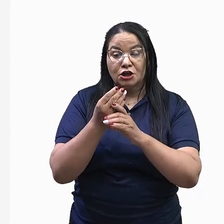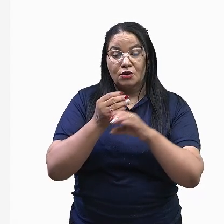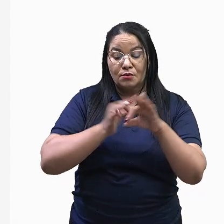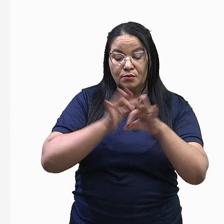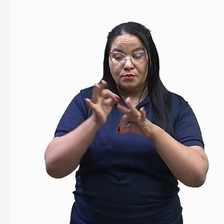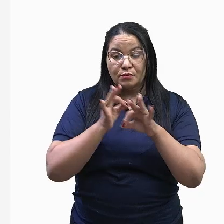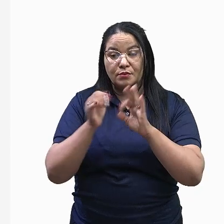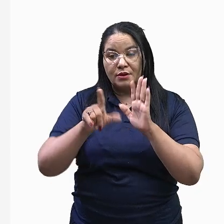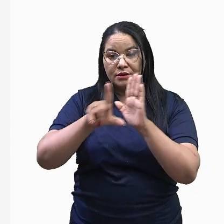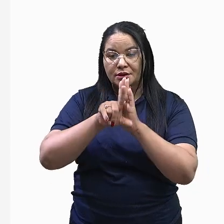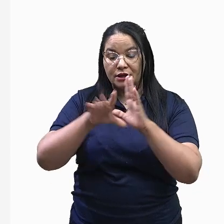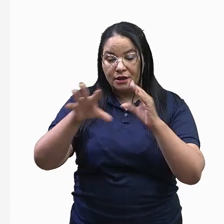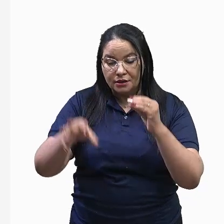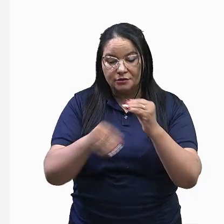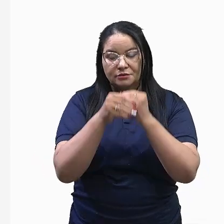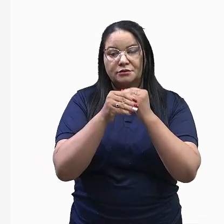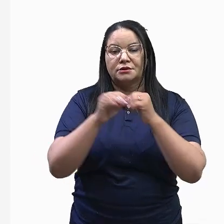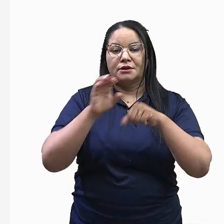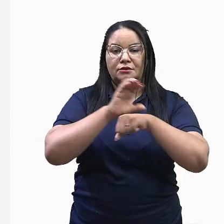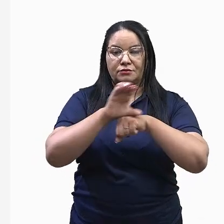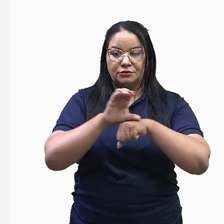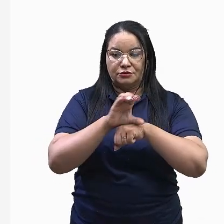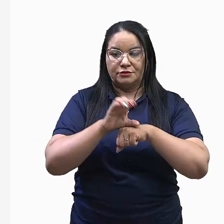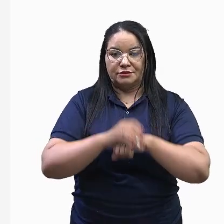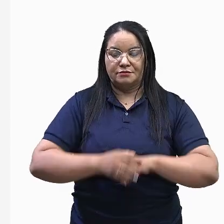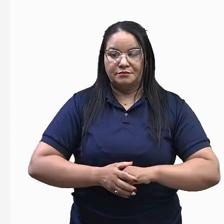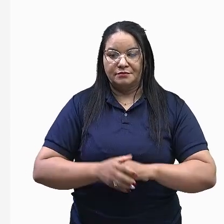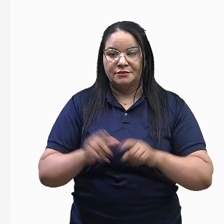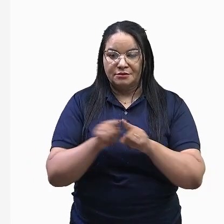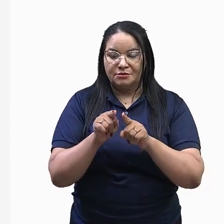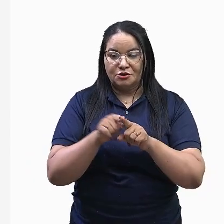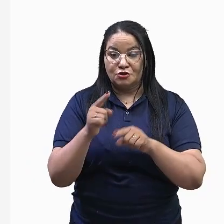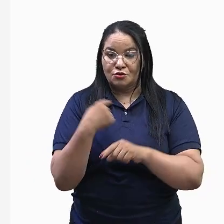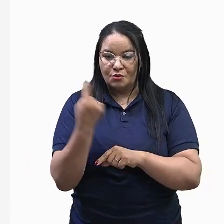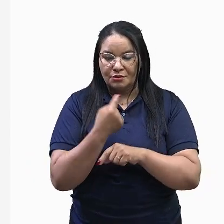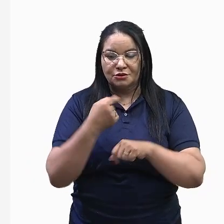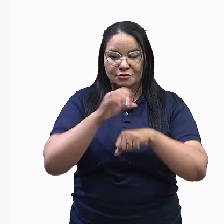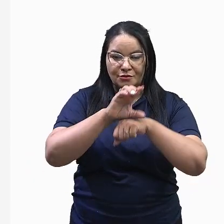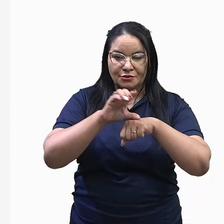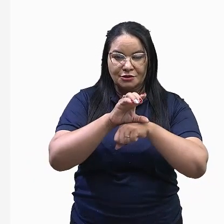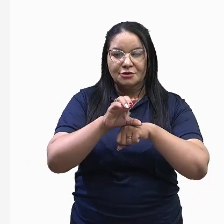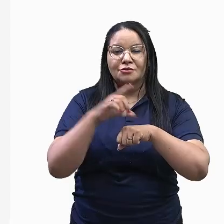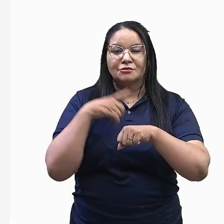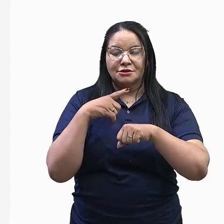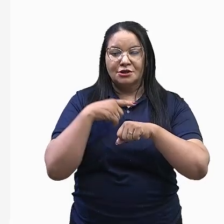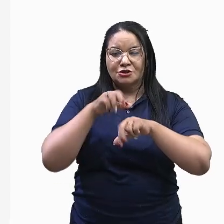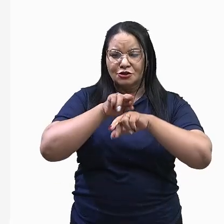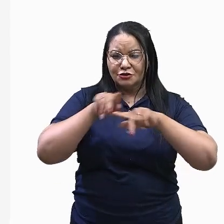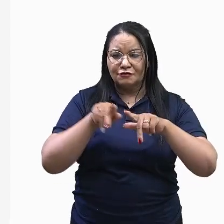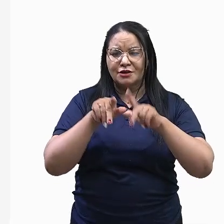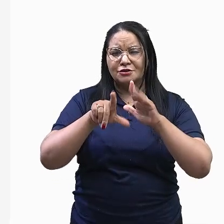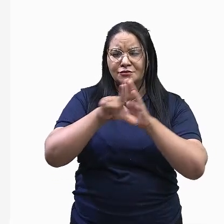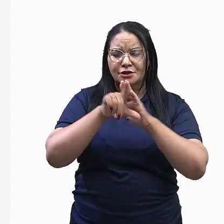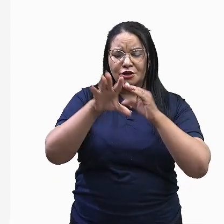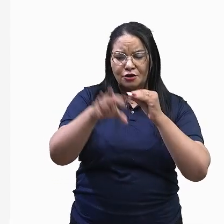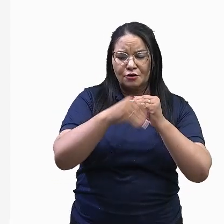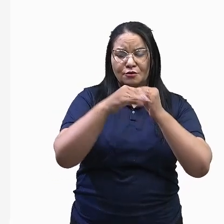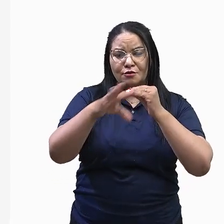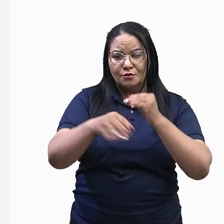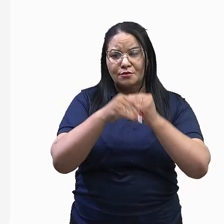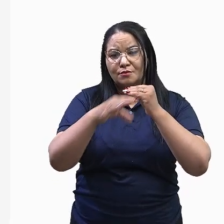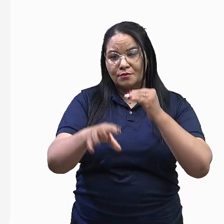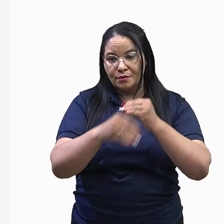na Constituição Federal. Inclusive, a nossa Constituição é a mais emendada